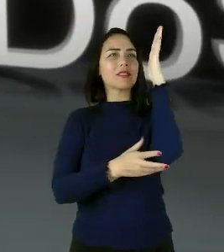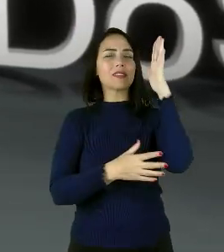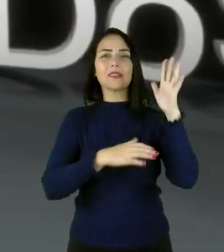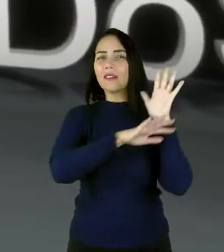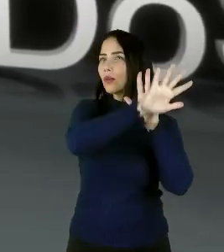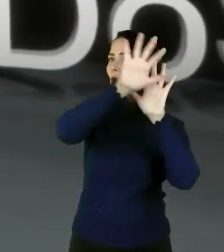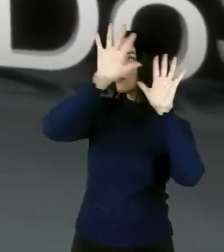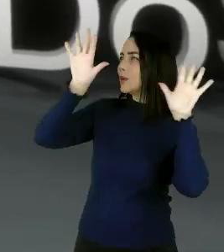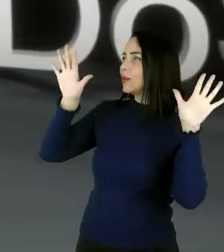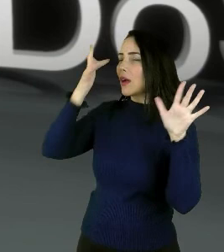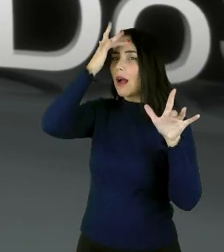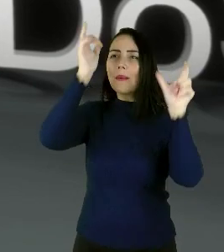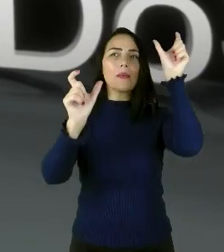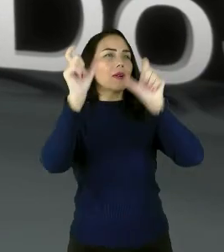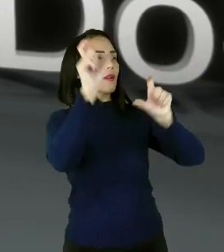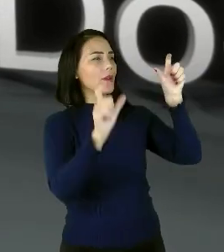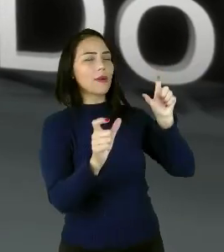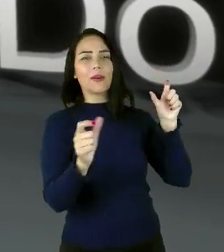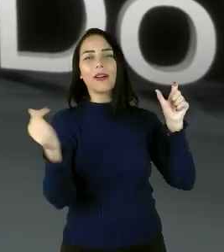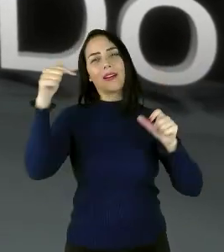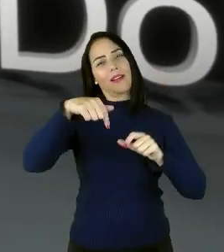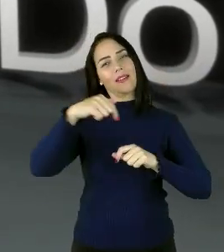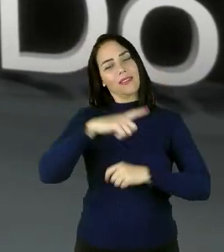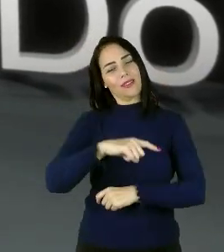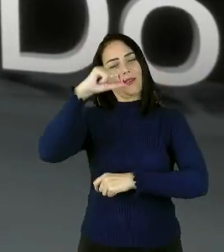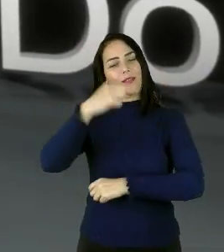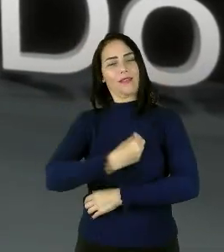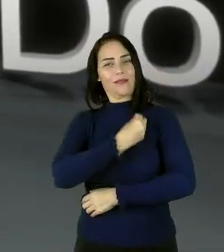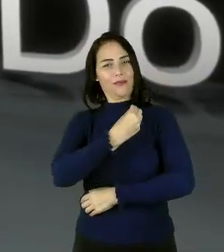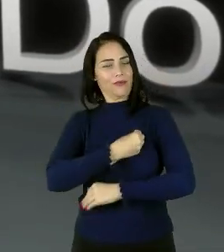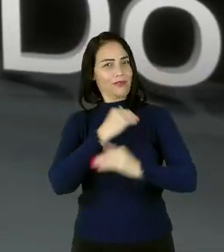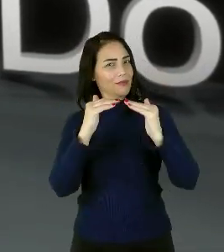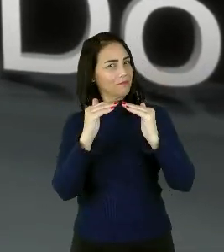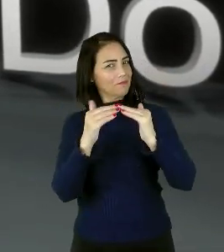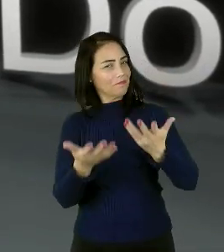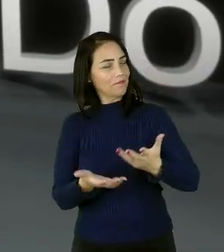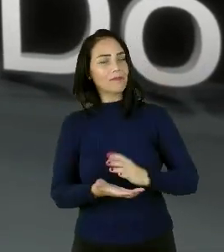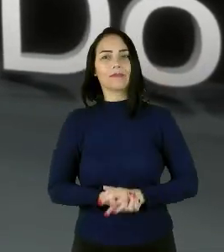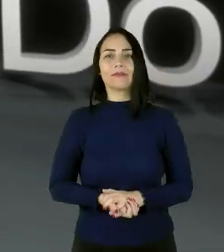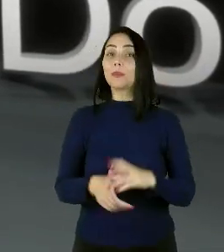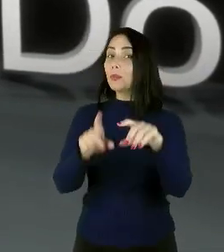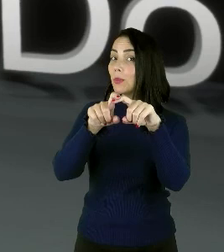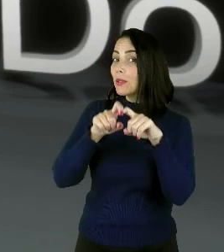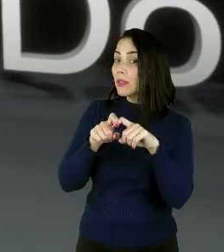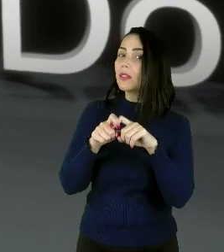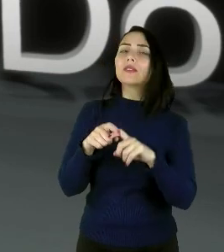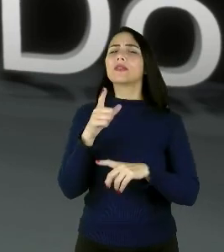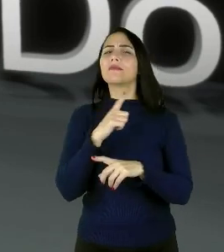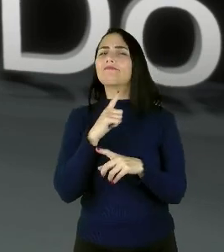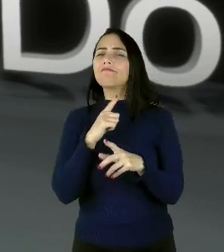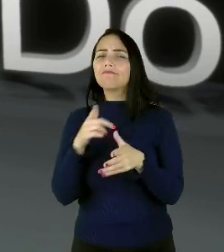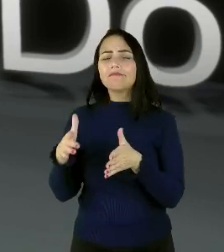volta e as pessoas que aqui escolheram para morar e por isso